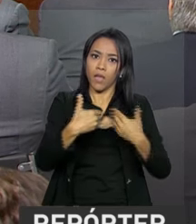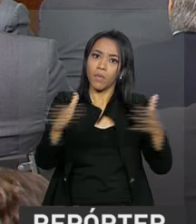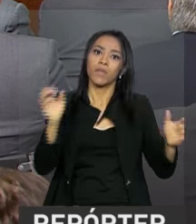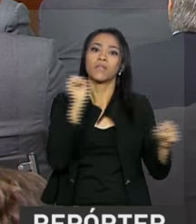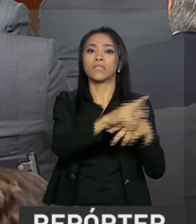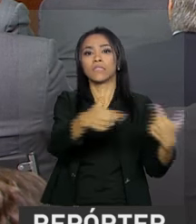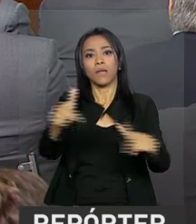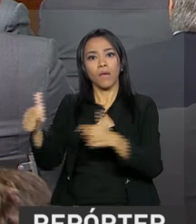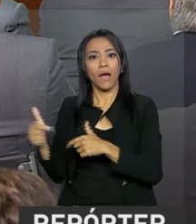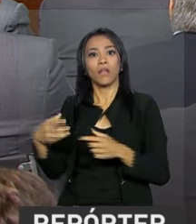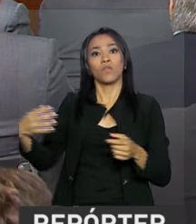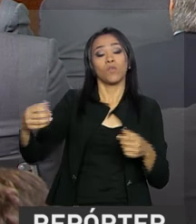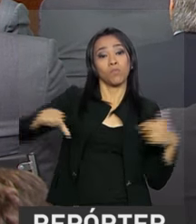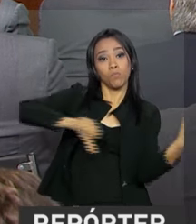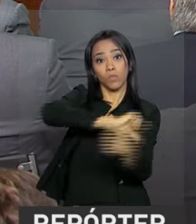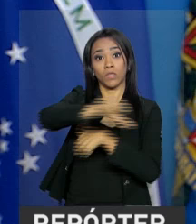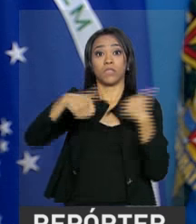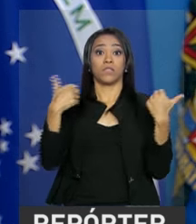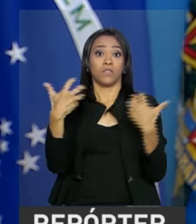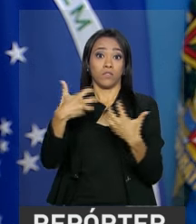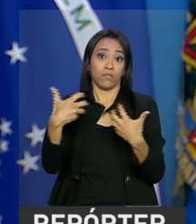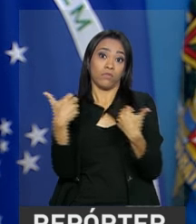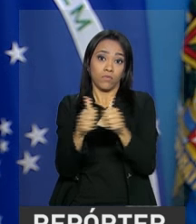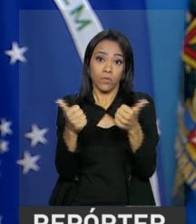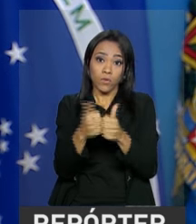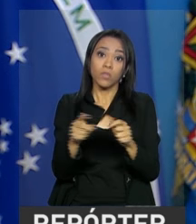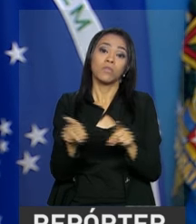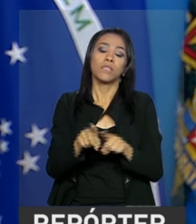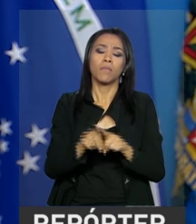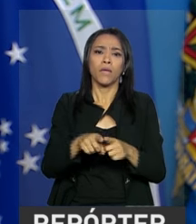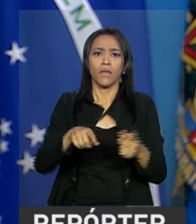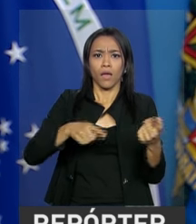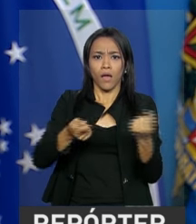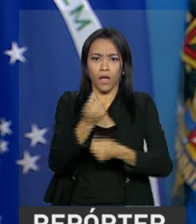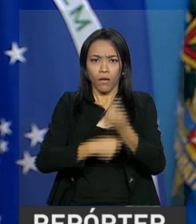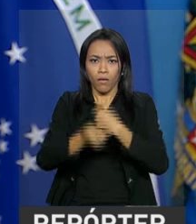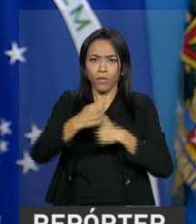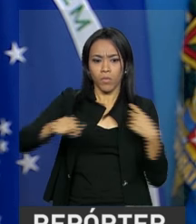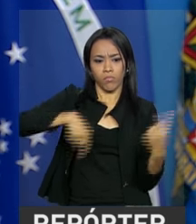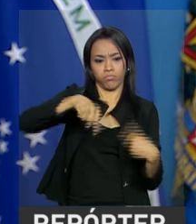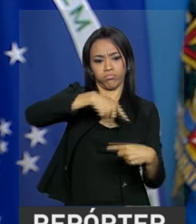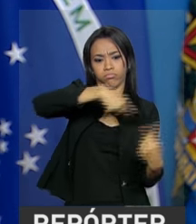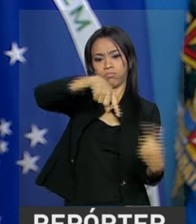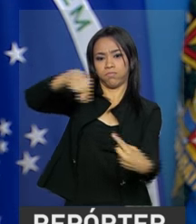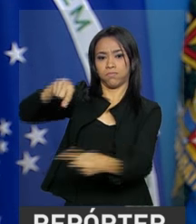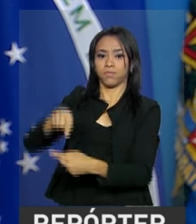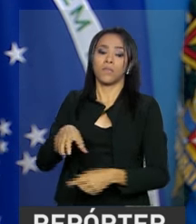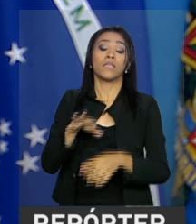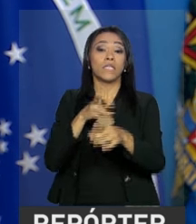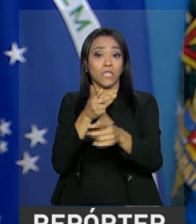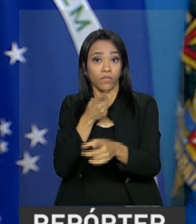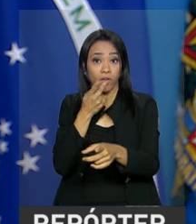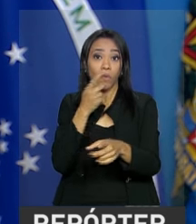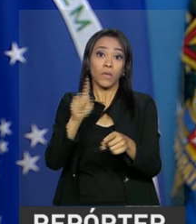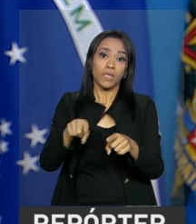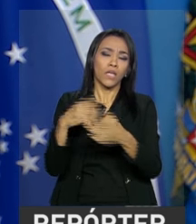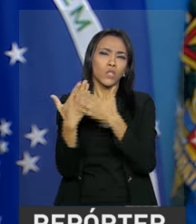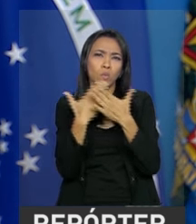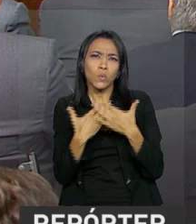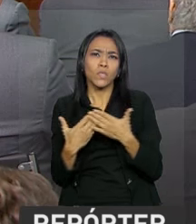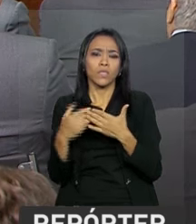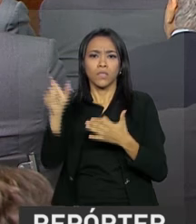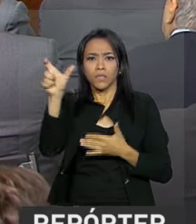aota movimentar aia o presidente também anunciou que o ministério da indústria comércio exterior e serviços está estudando